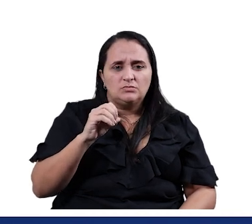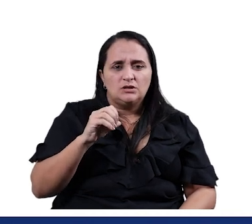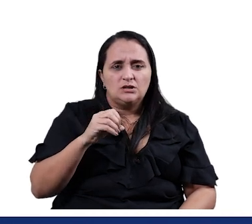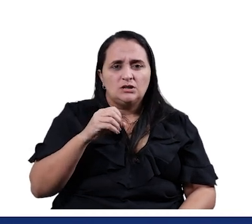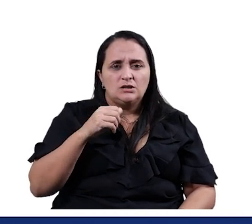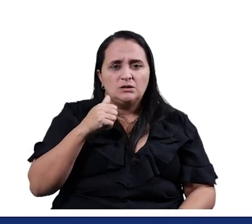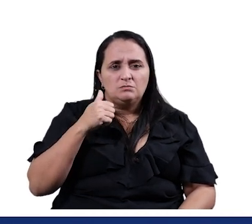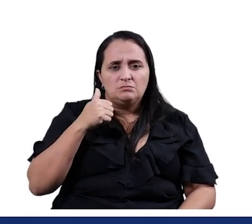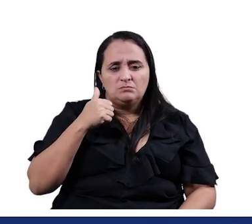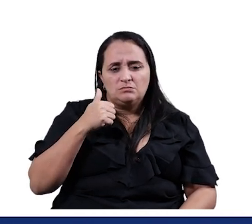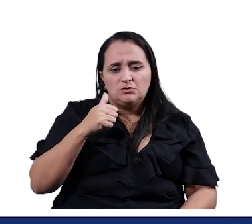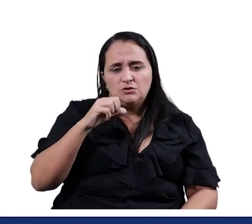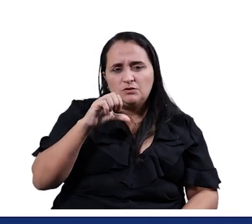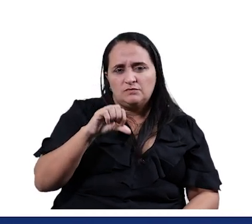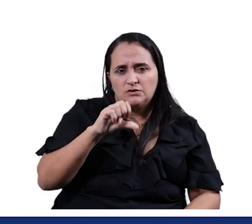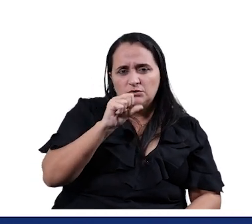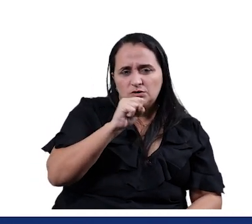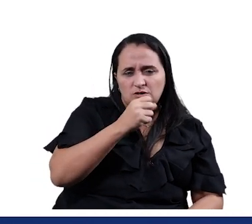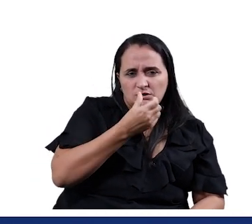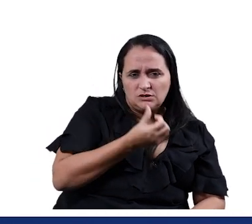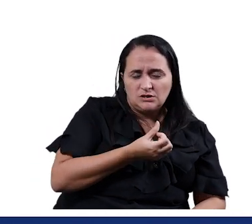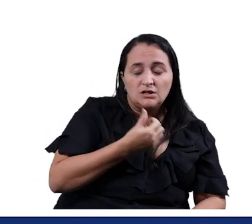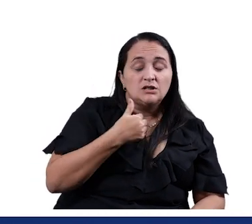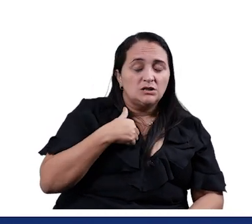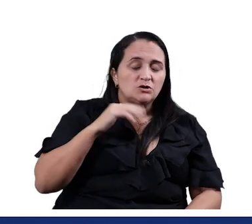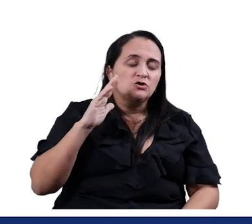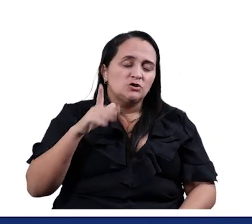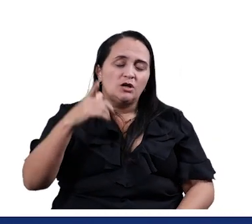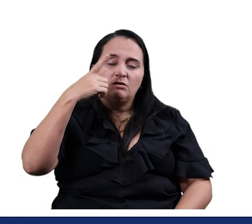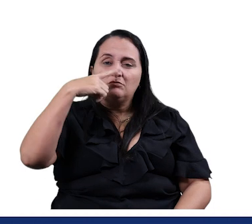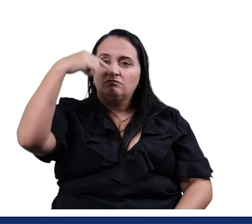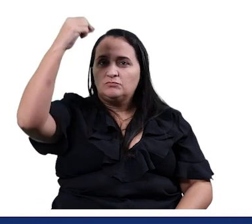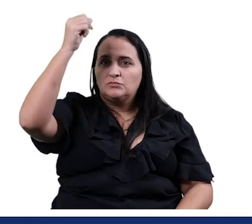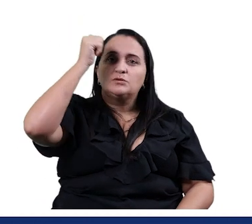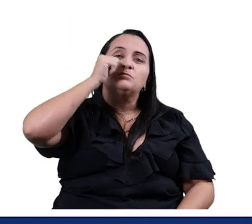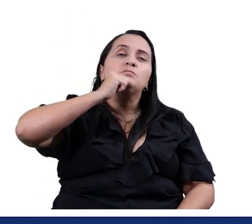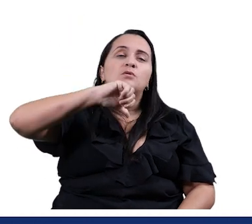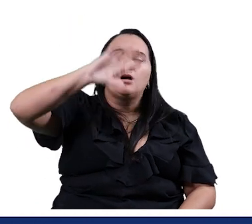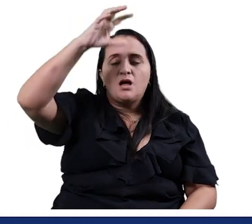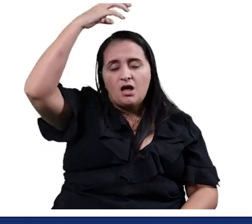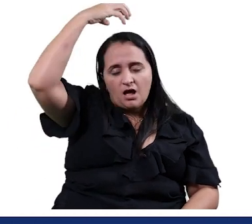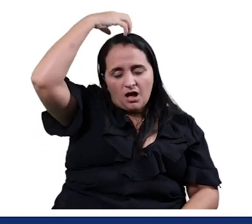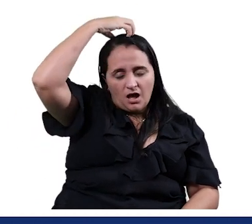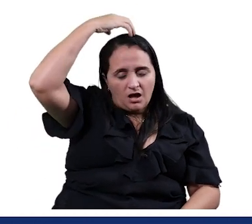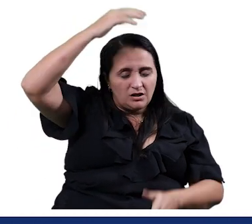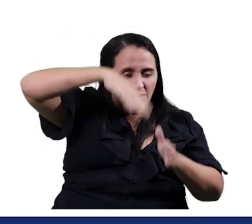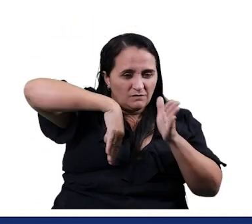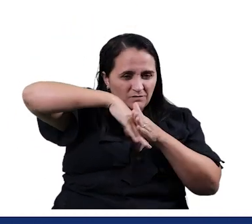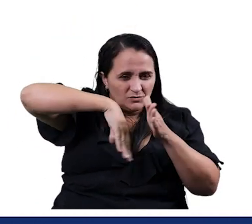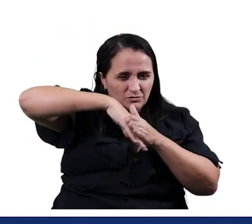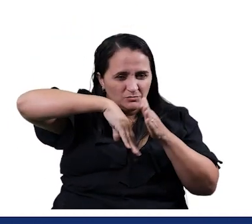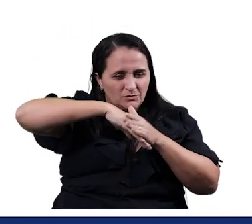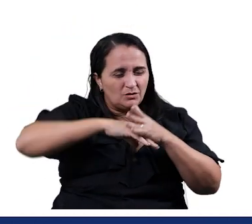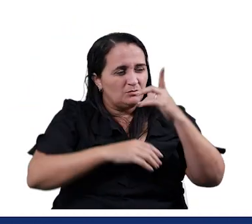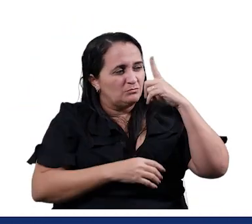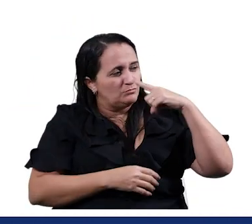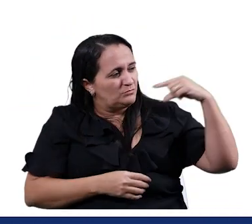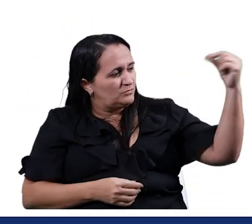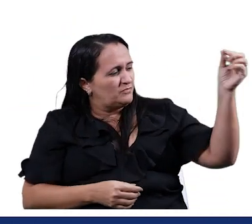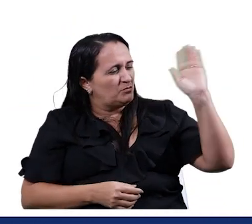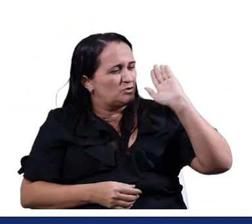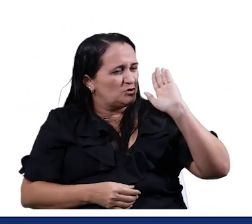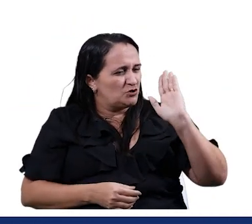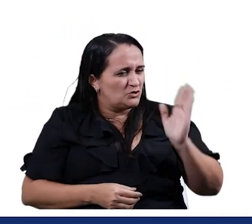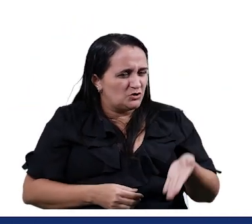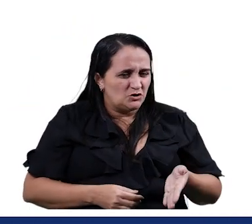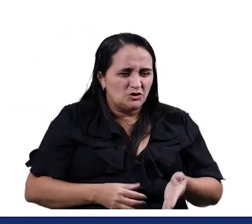Sou chamada de rainha do futebol e fui eleita 6 vezes como a melhor jogadora do mundo pela